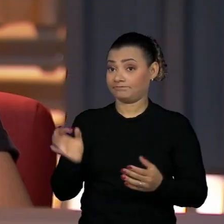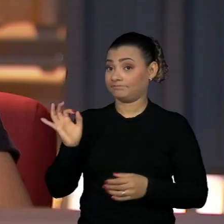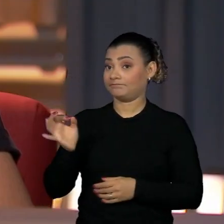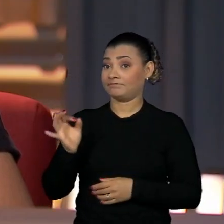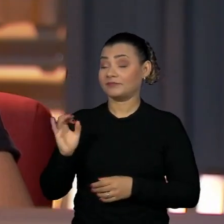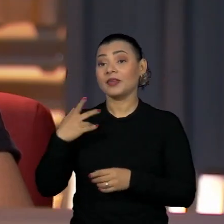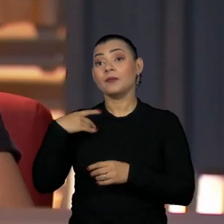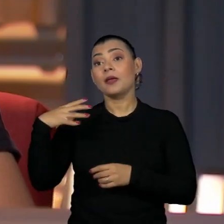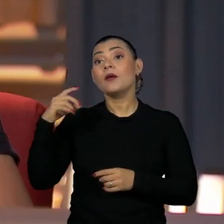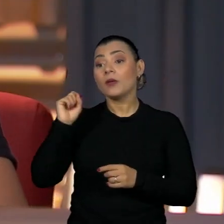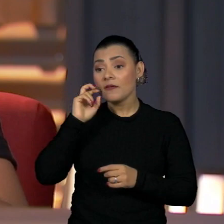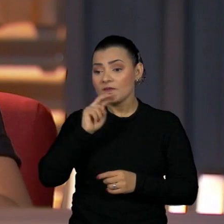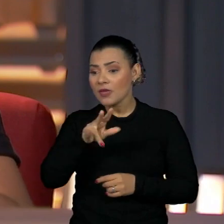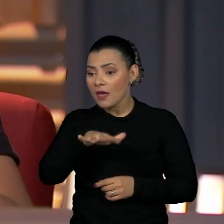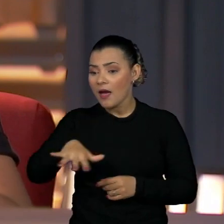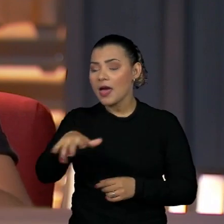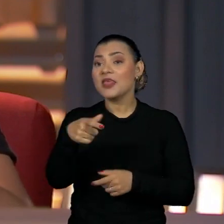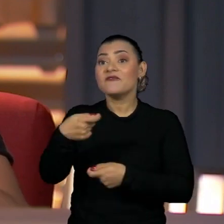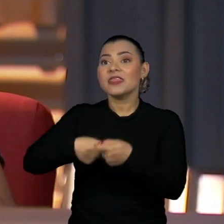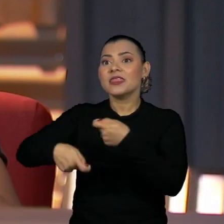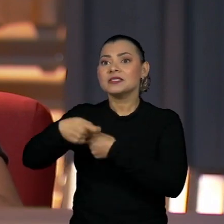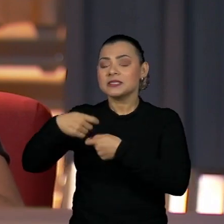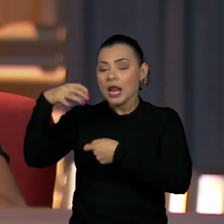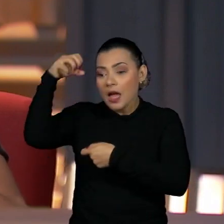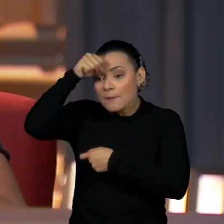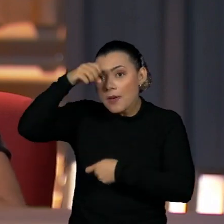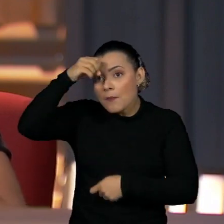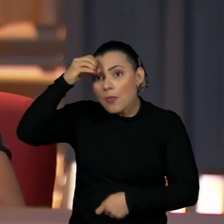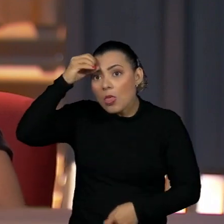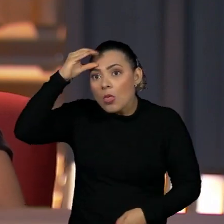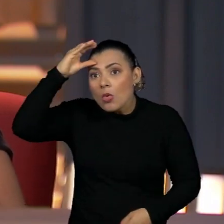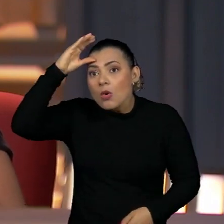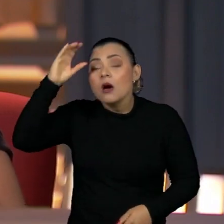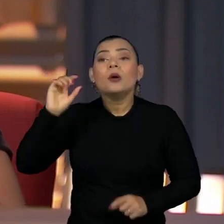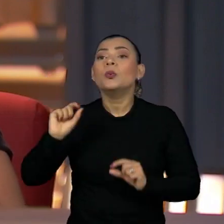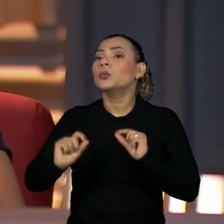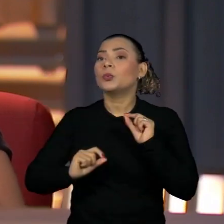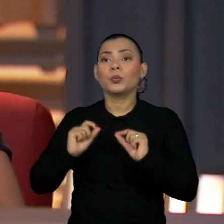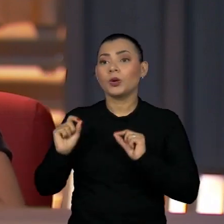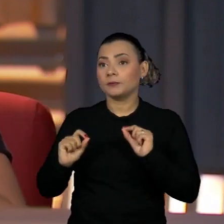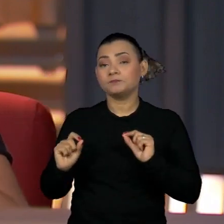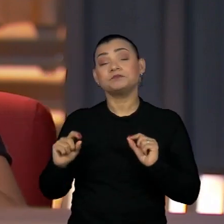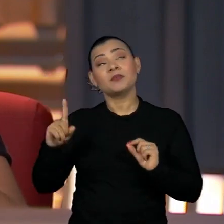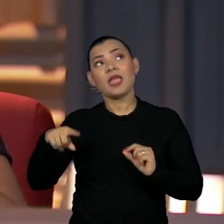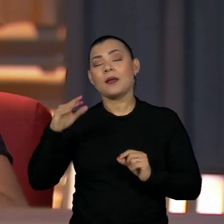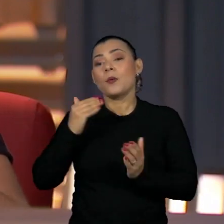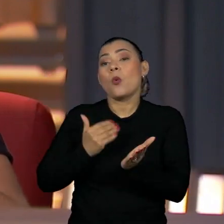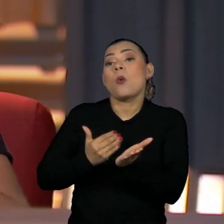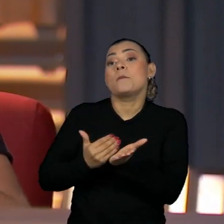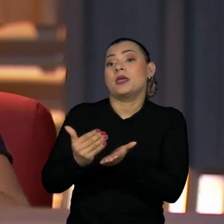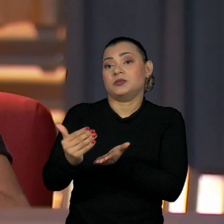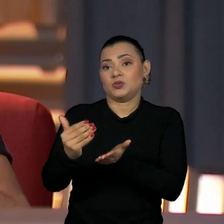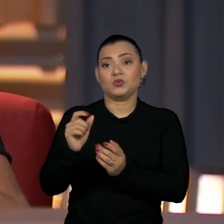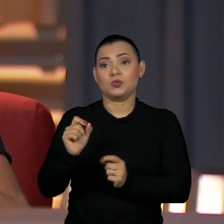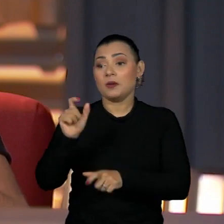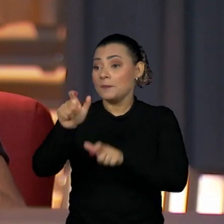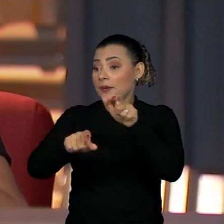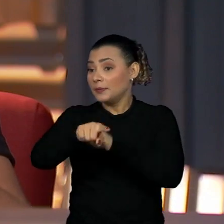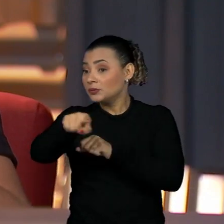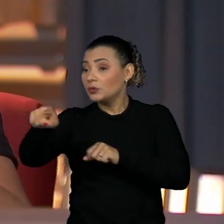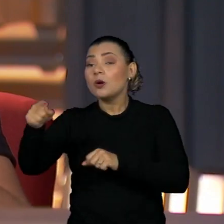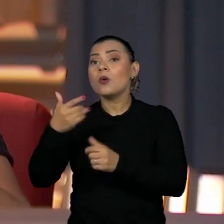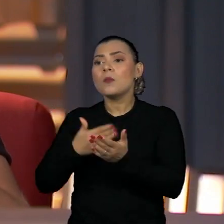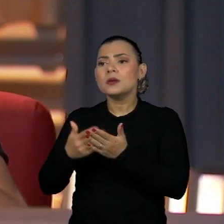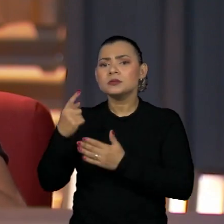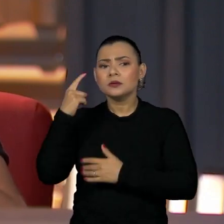a educação financeira, no meu ponto de vista, ela vai ser o ponto inicial para você começar a